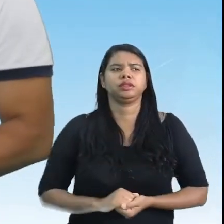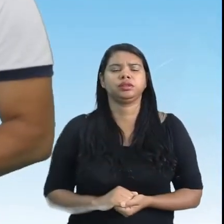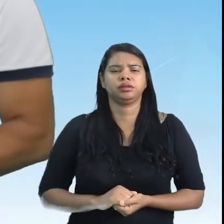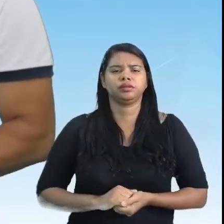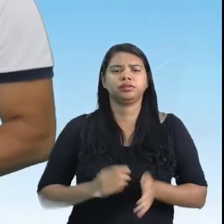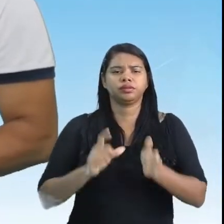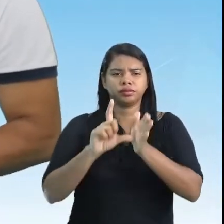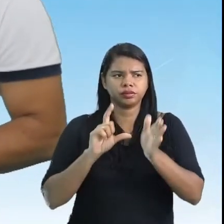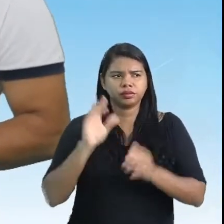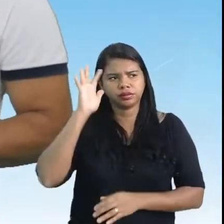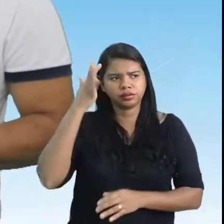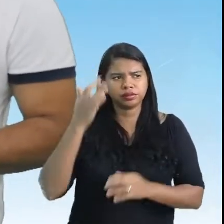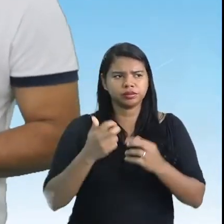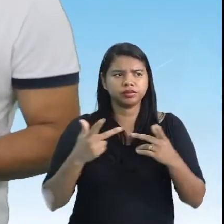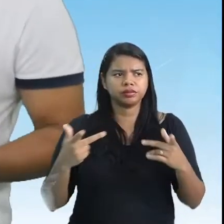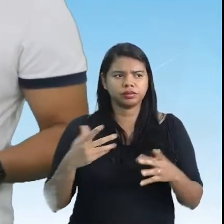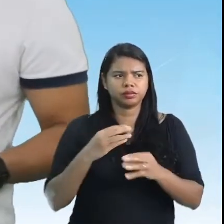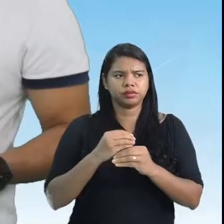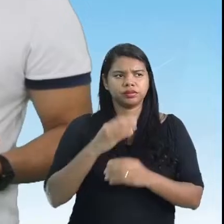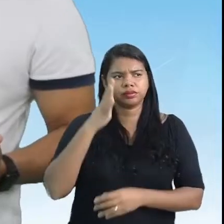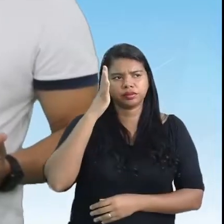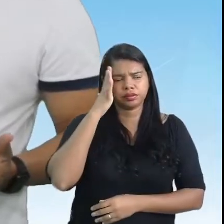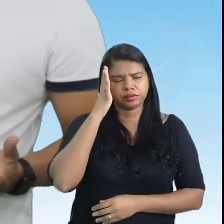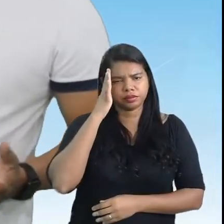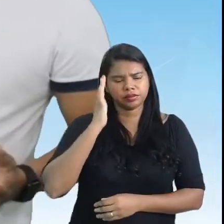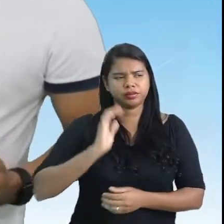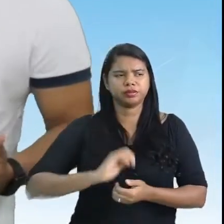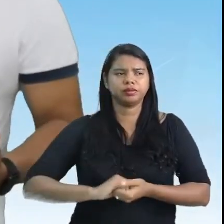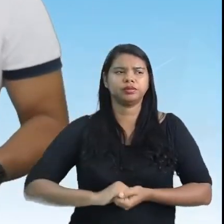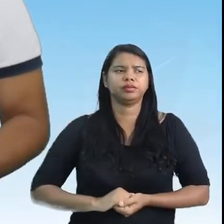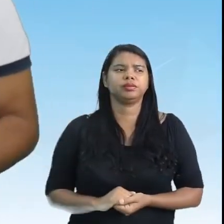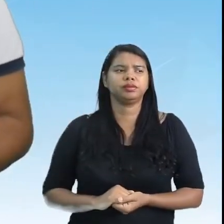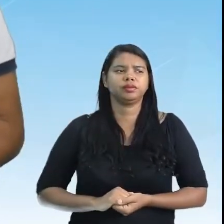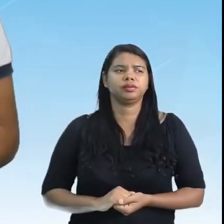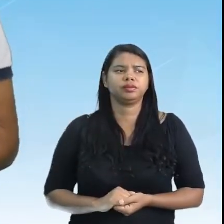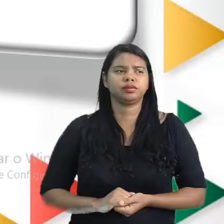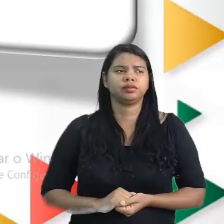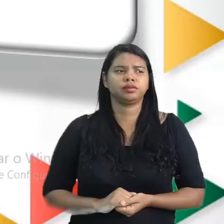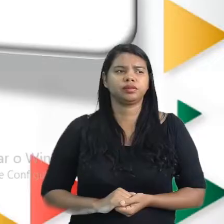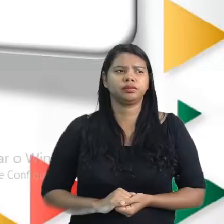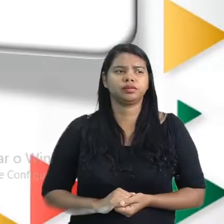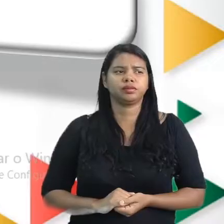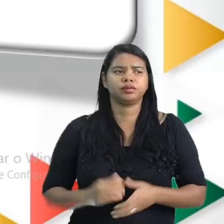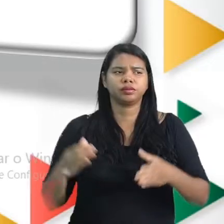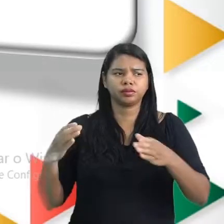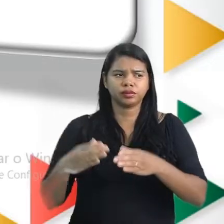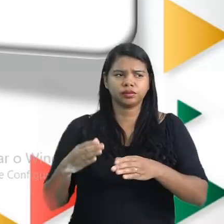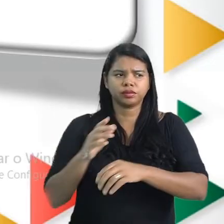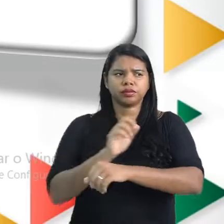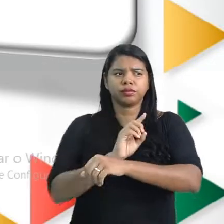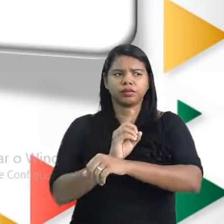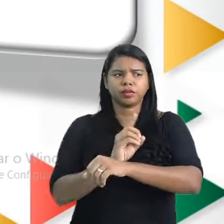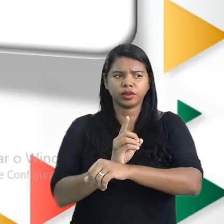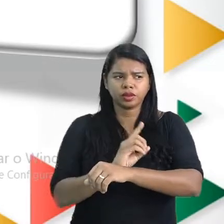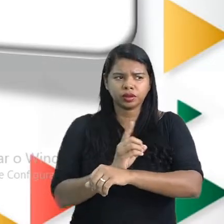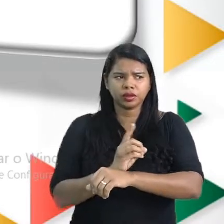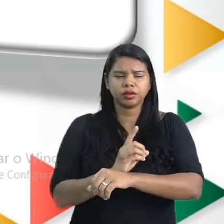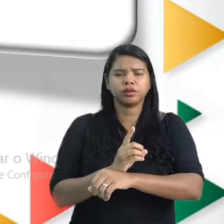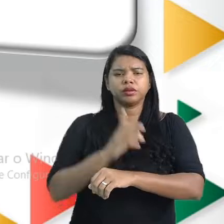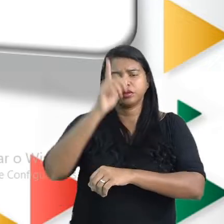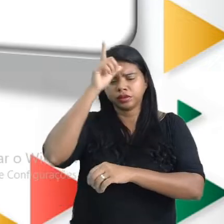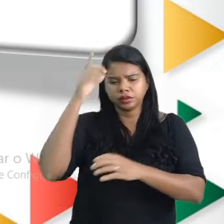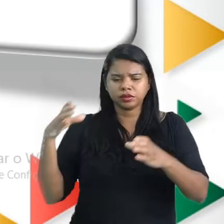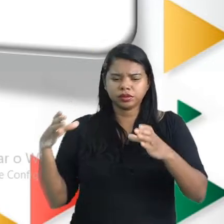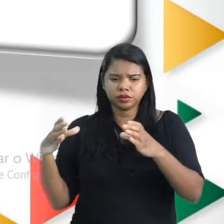Mas há uma direção, lógico, né? E a convenção é dirigida por uma diretoria eleita em sua